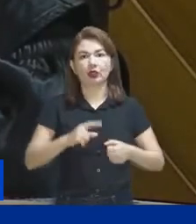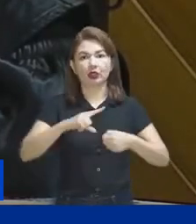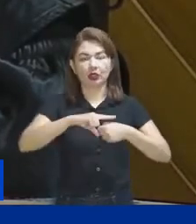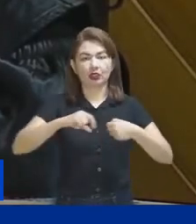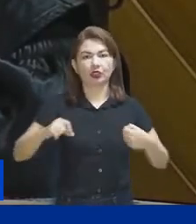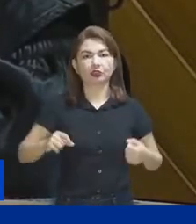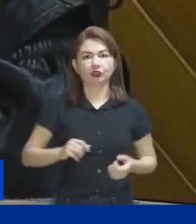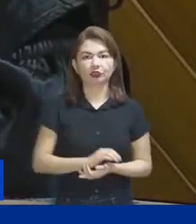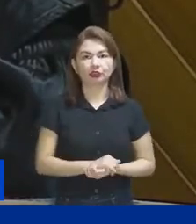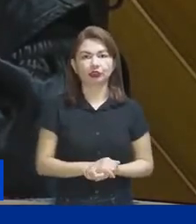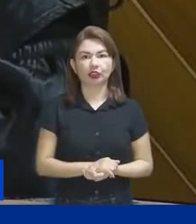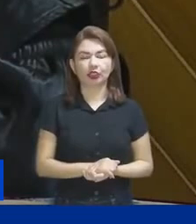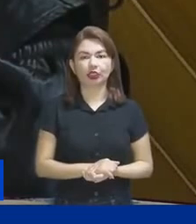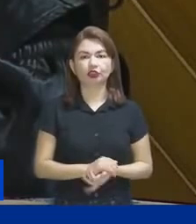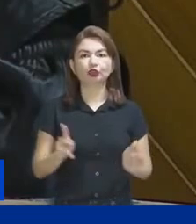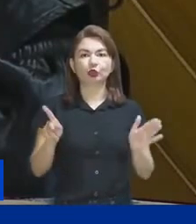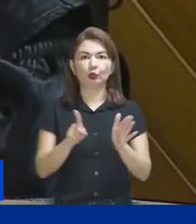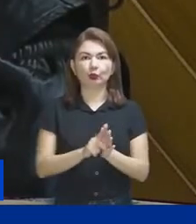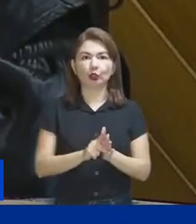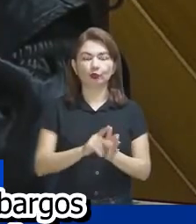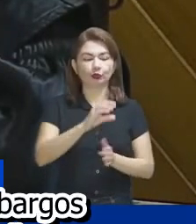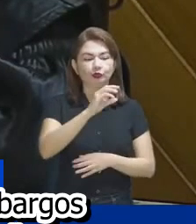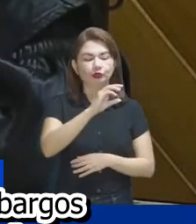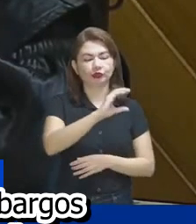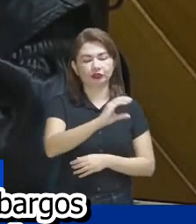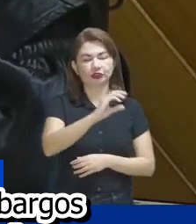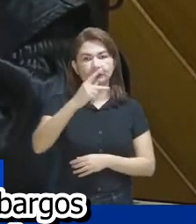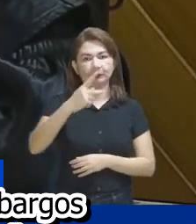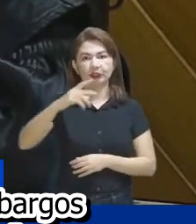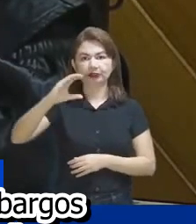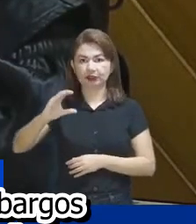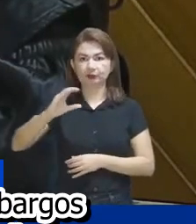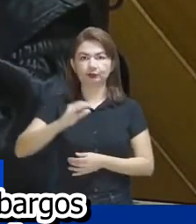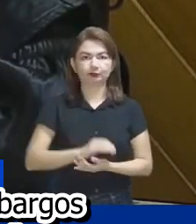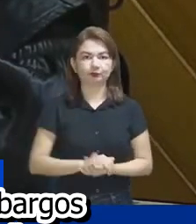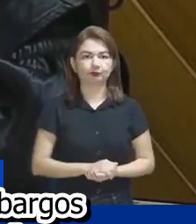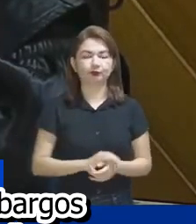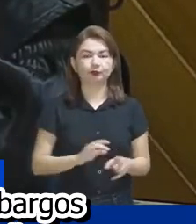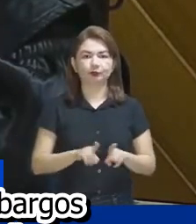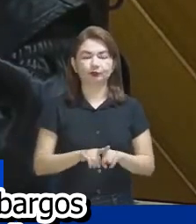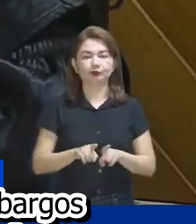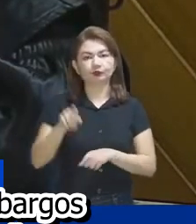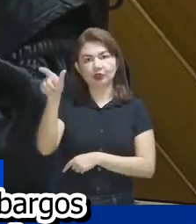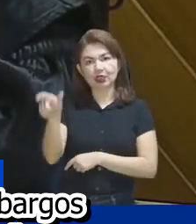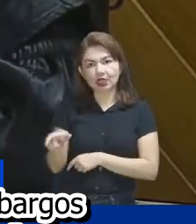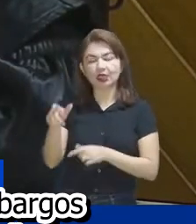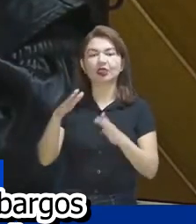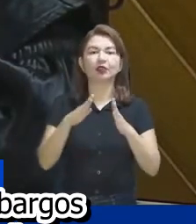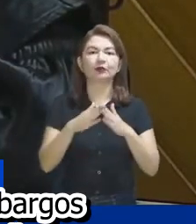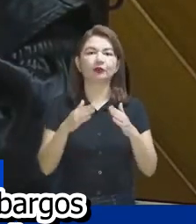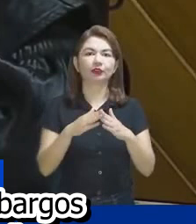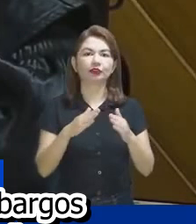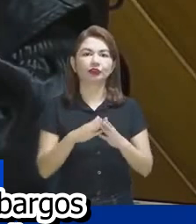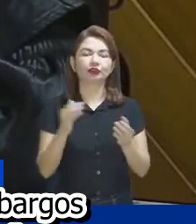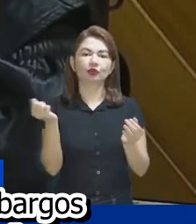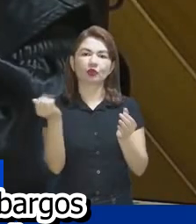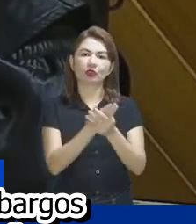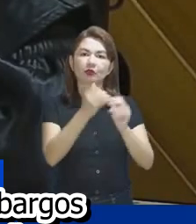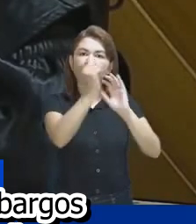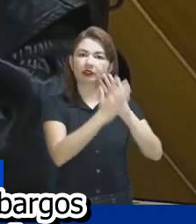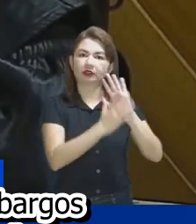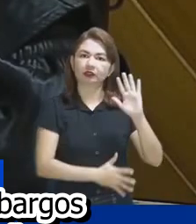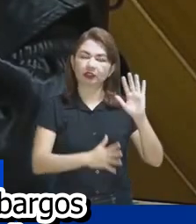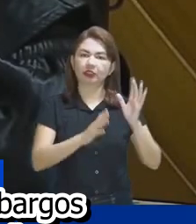e 933 do Código de Processo Civil. Ao final, pede ao embargante o conhecimento dos embargos a fim de corrigir a